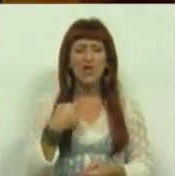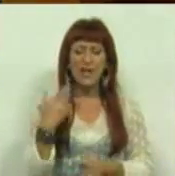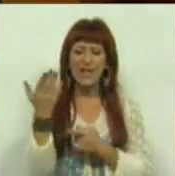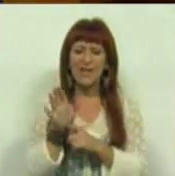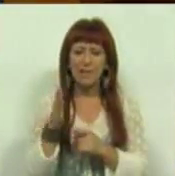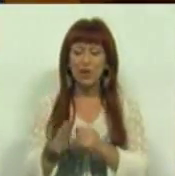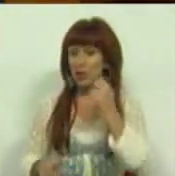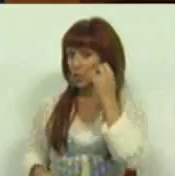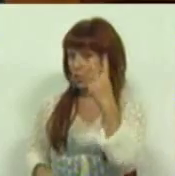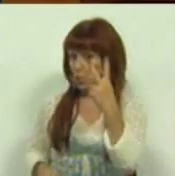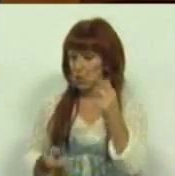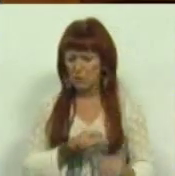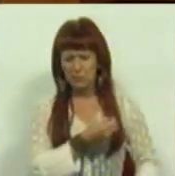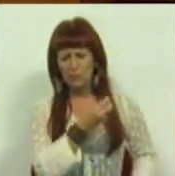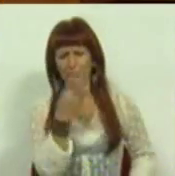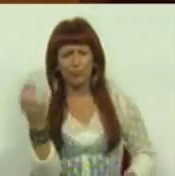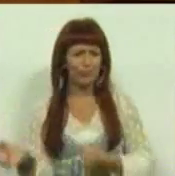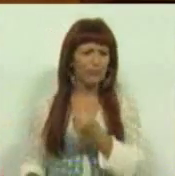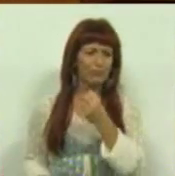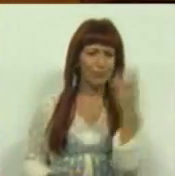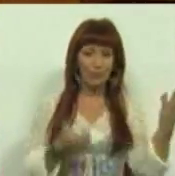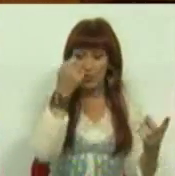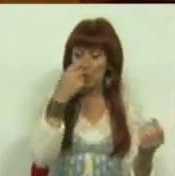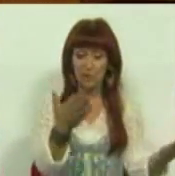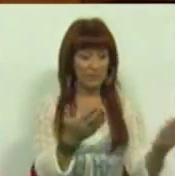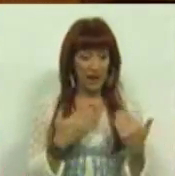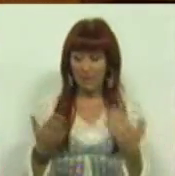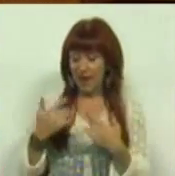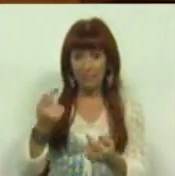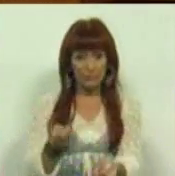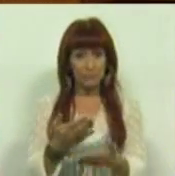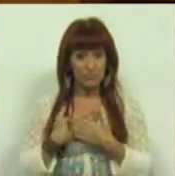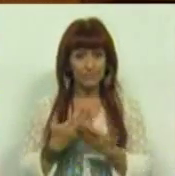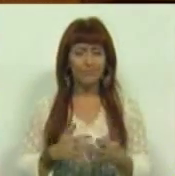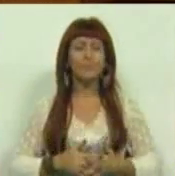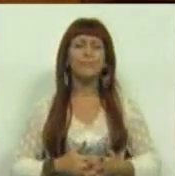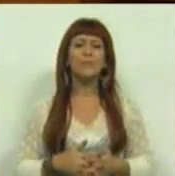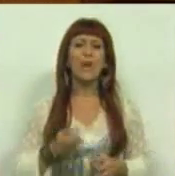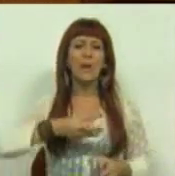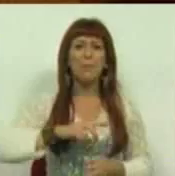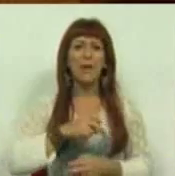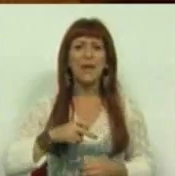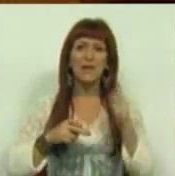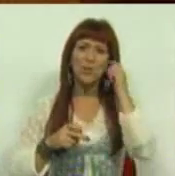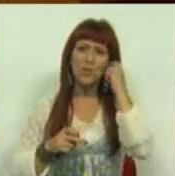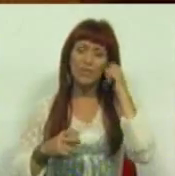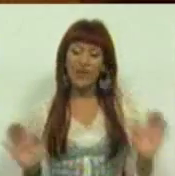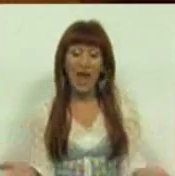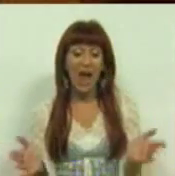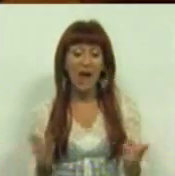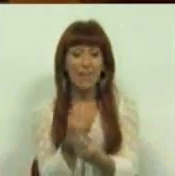2 exemplos das dezenas de casos que nos chegaram ao conhecimento. Maria, ama da